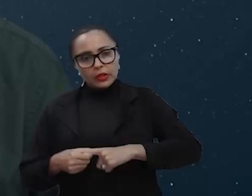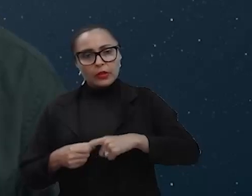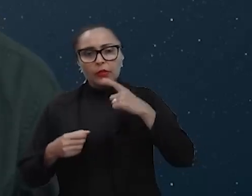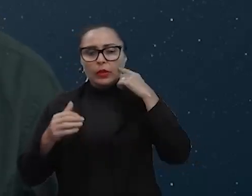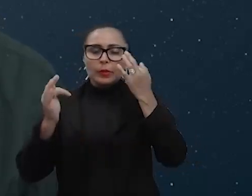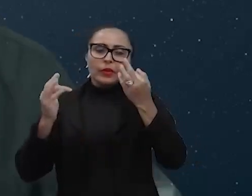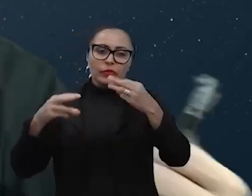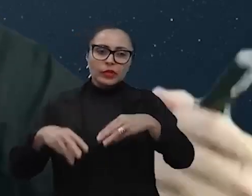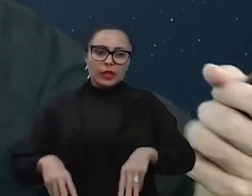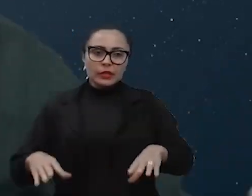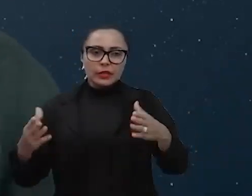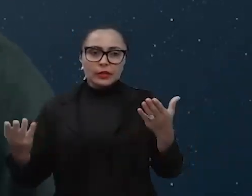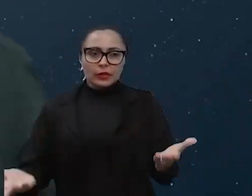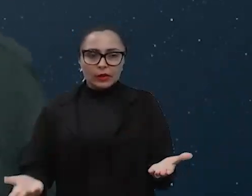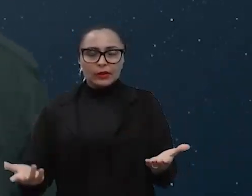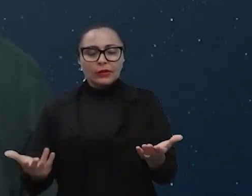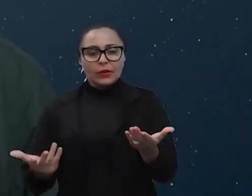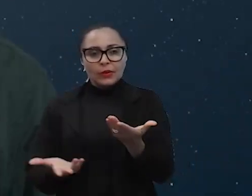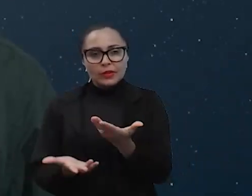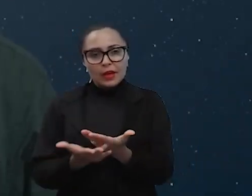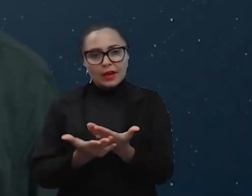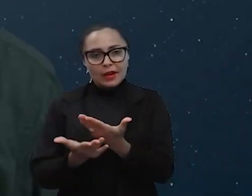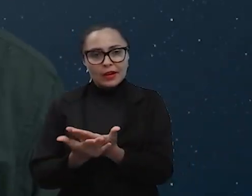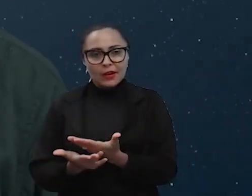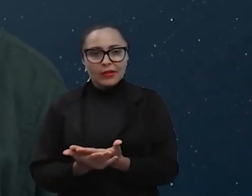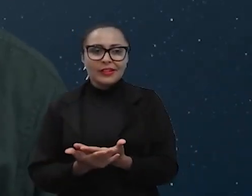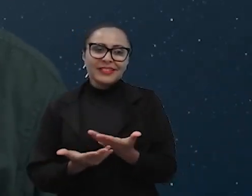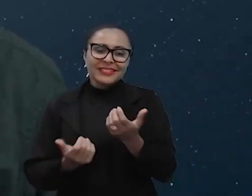nosso circuito elétrico. Um grande abraço